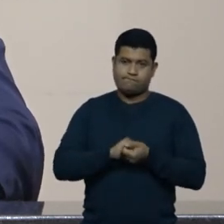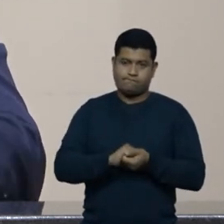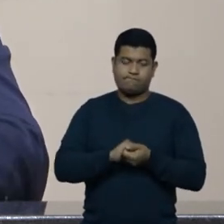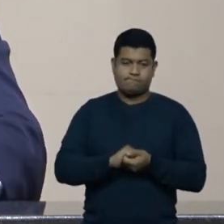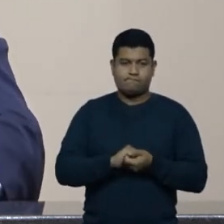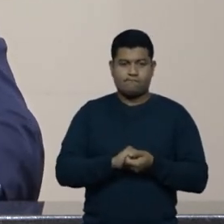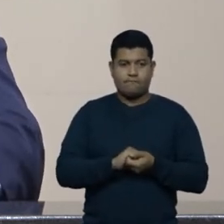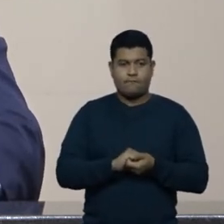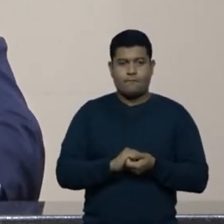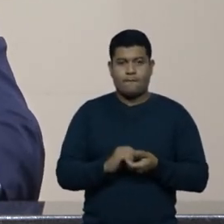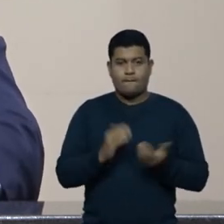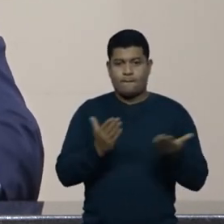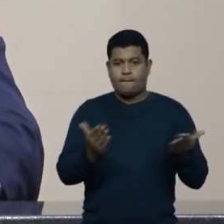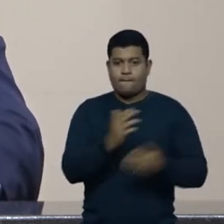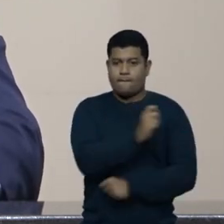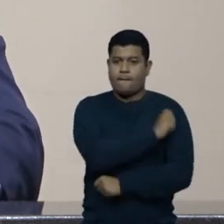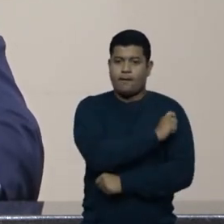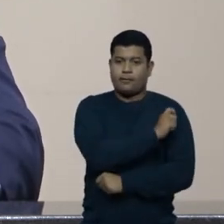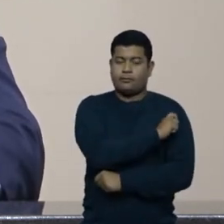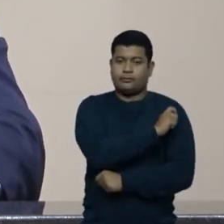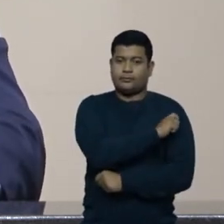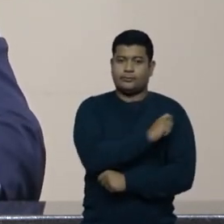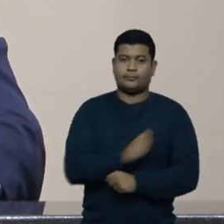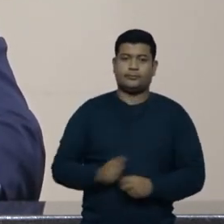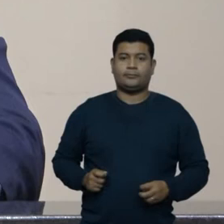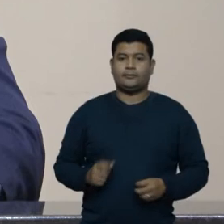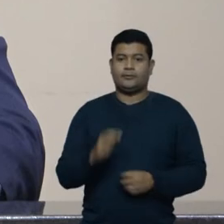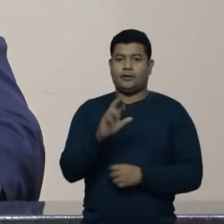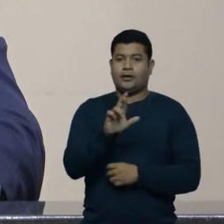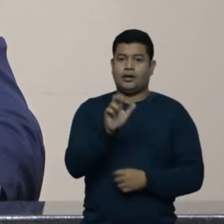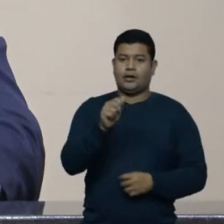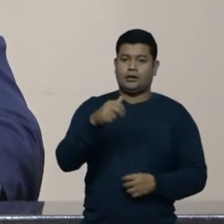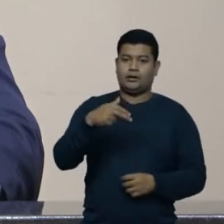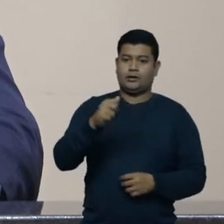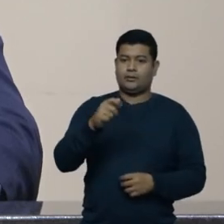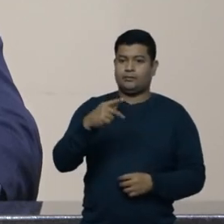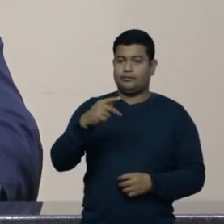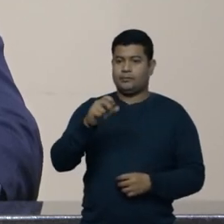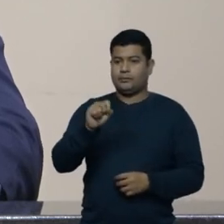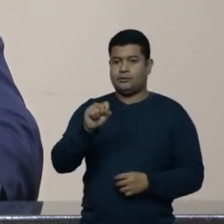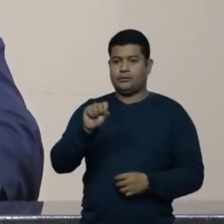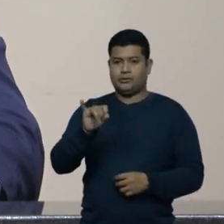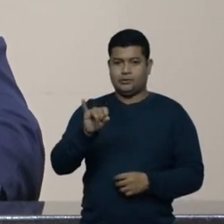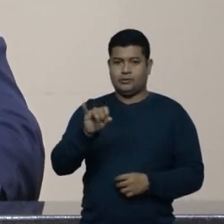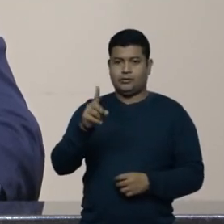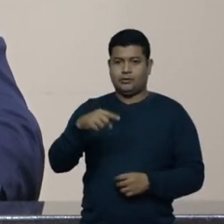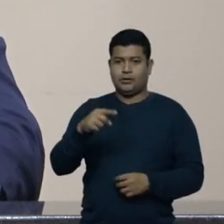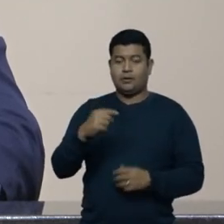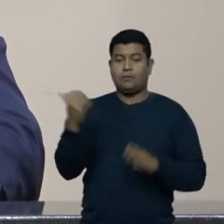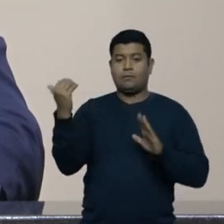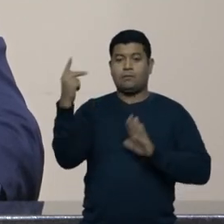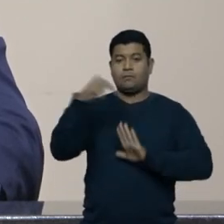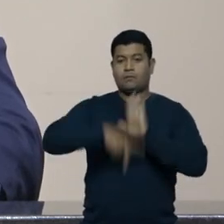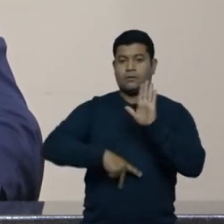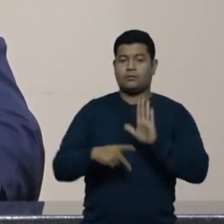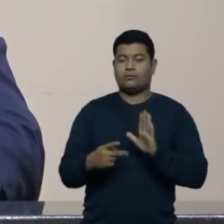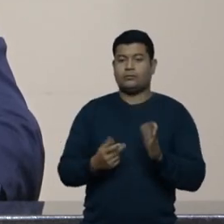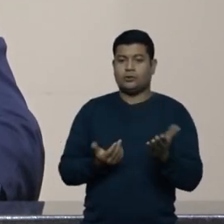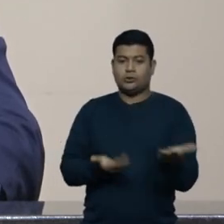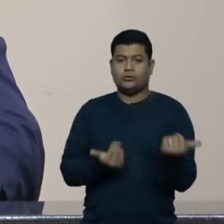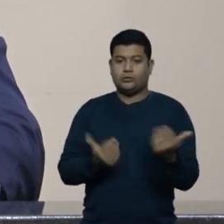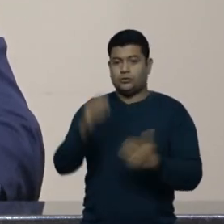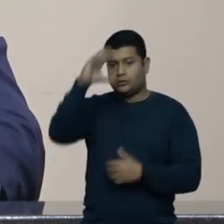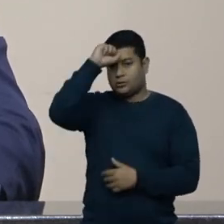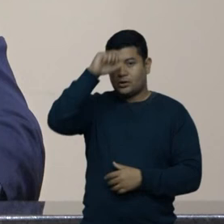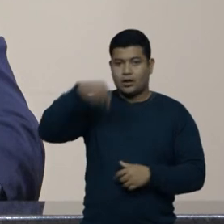Lima, aos estudantes do RENAPSE, é isso? Programa Jovem Aprendiz aqui de